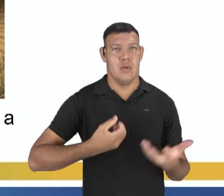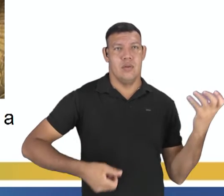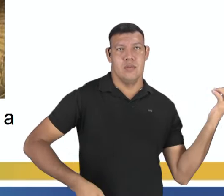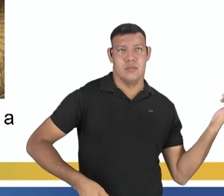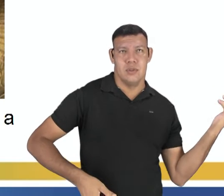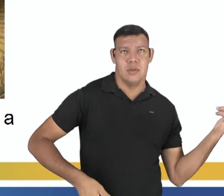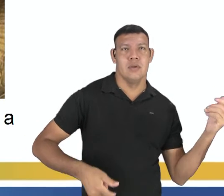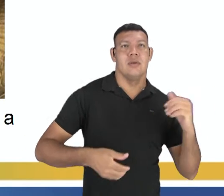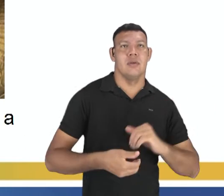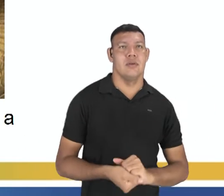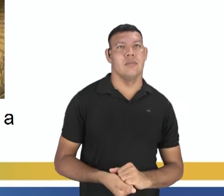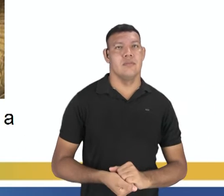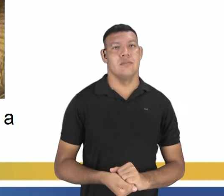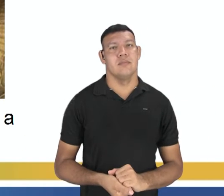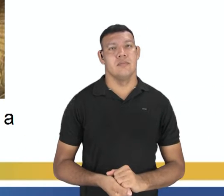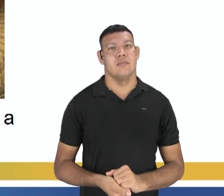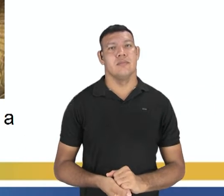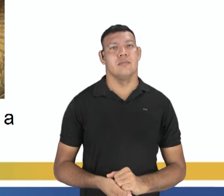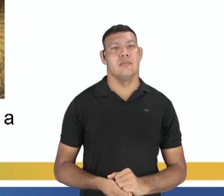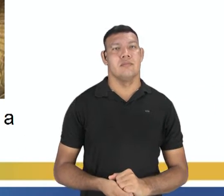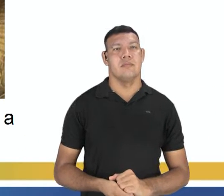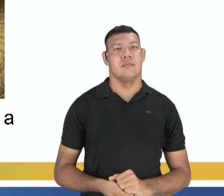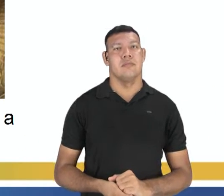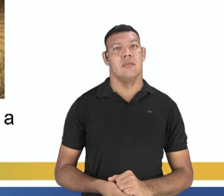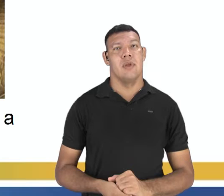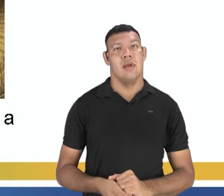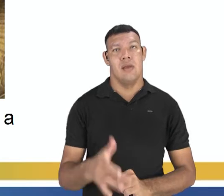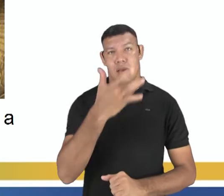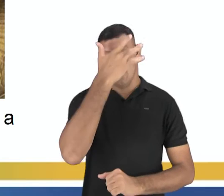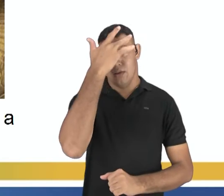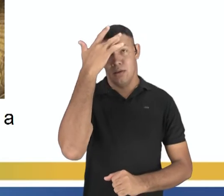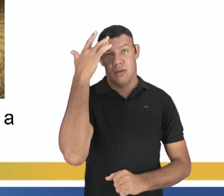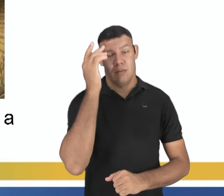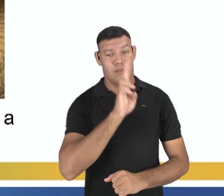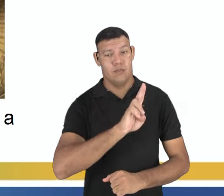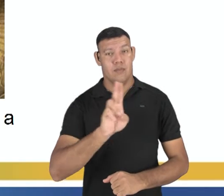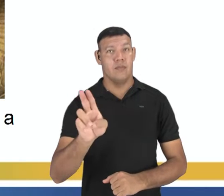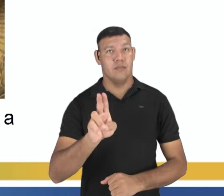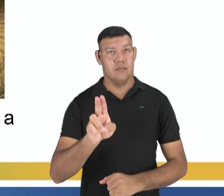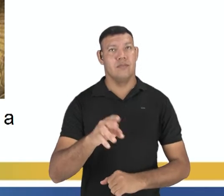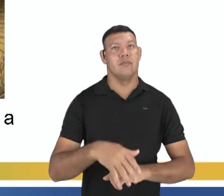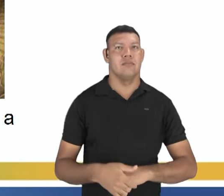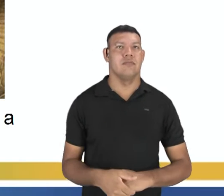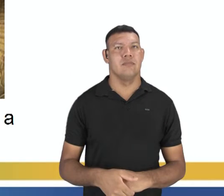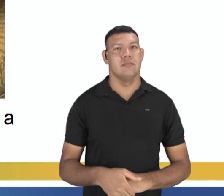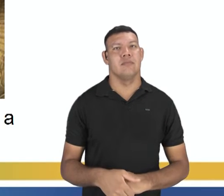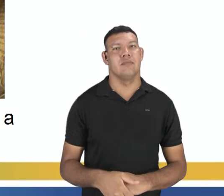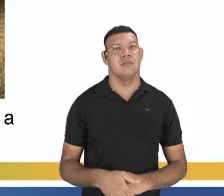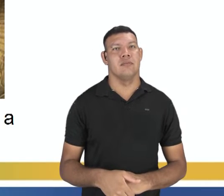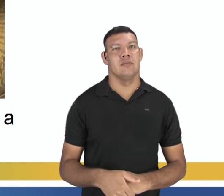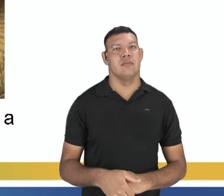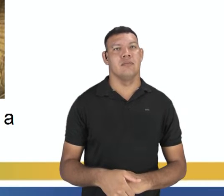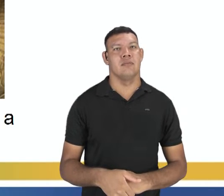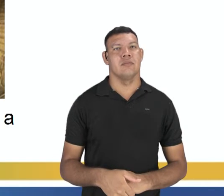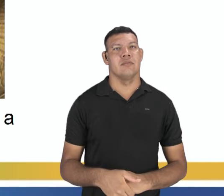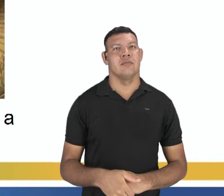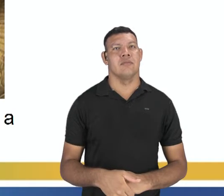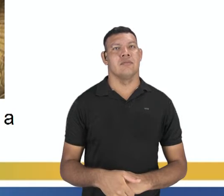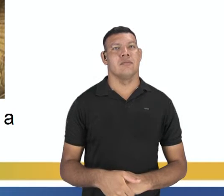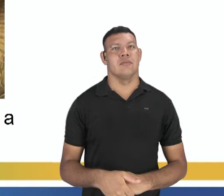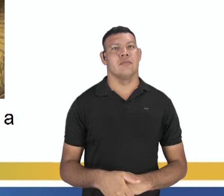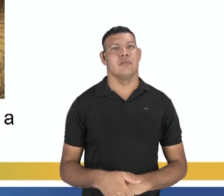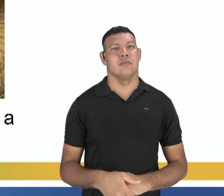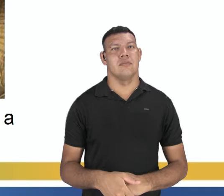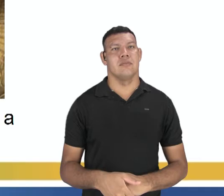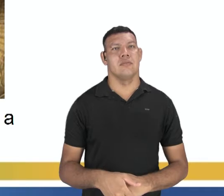Coton. O nome da pessoa que é ofendida é Urraca Lopes. Vamos lá para o trecho. A